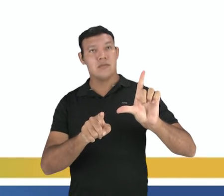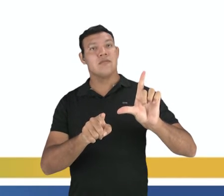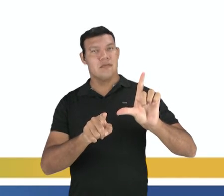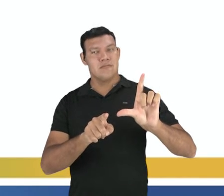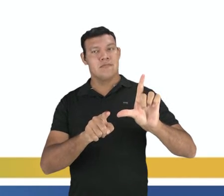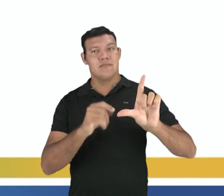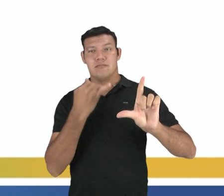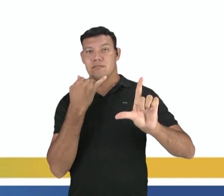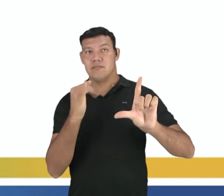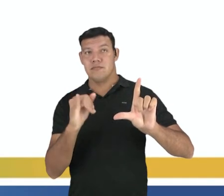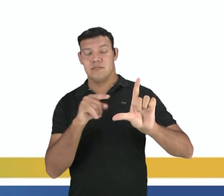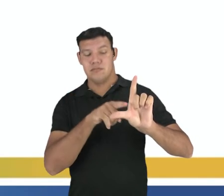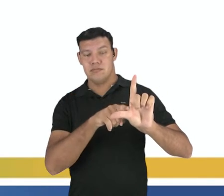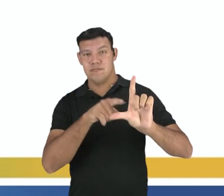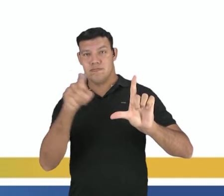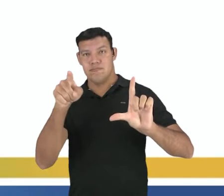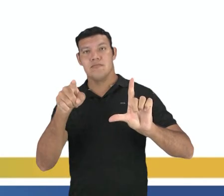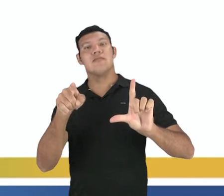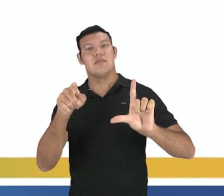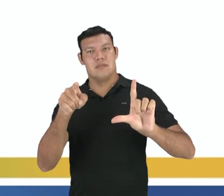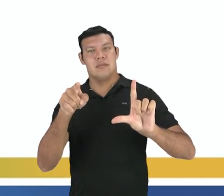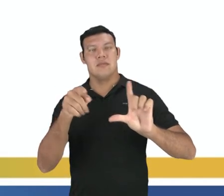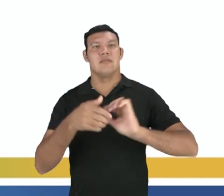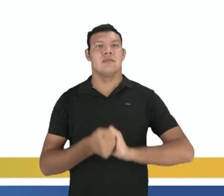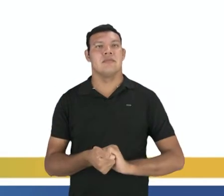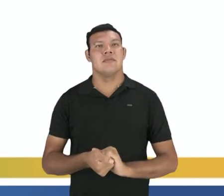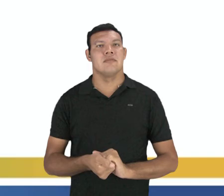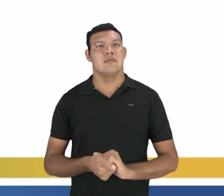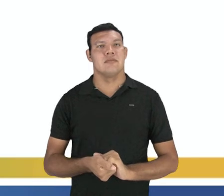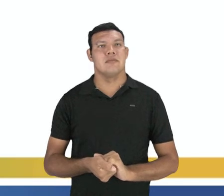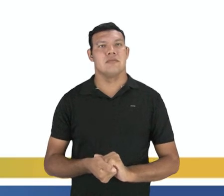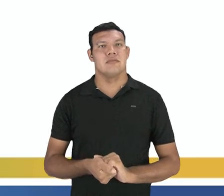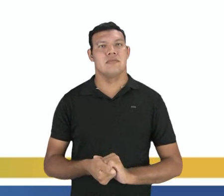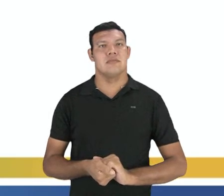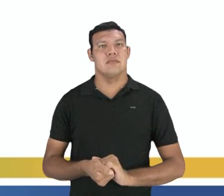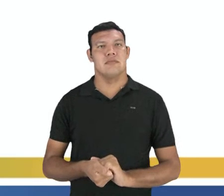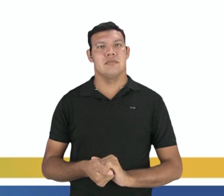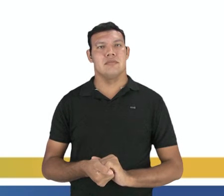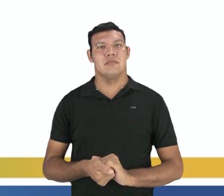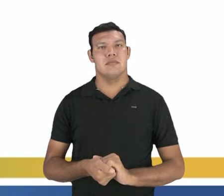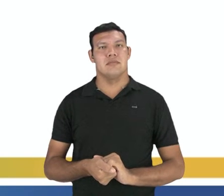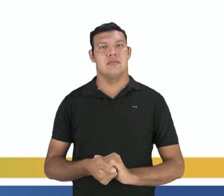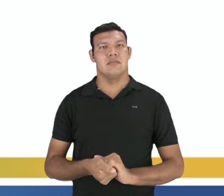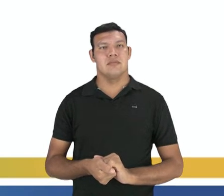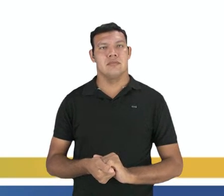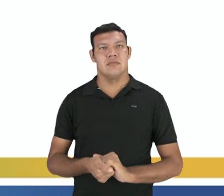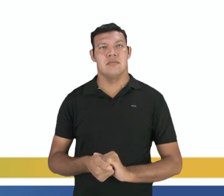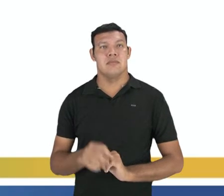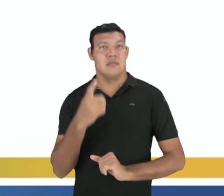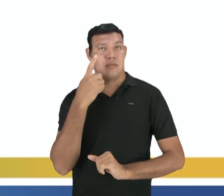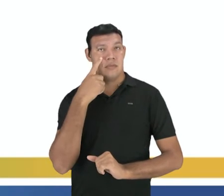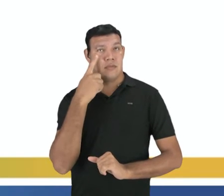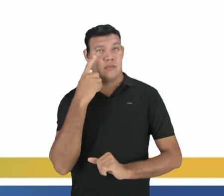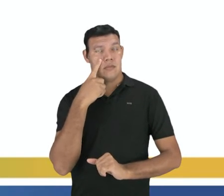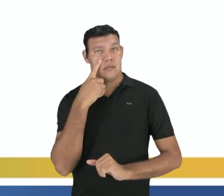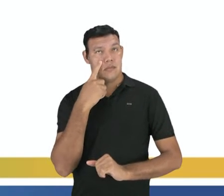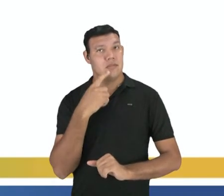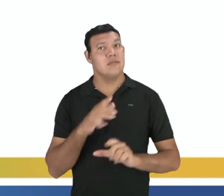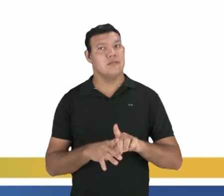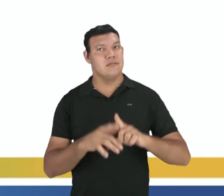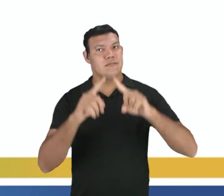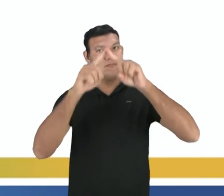então uma força é calculada por Caxias e o deslocamento por x tá veja que isso aqui é um